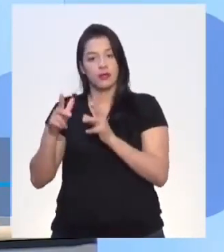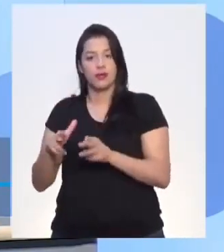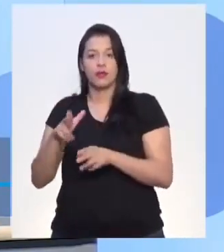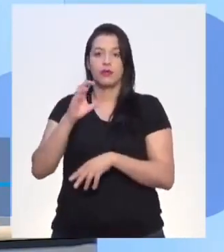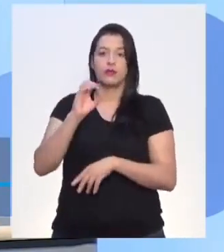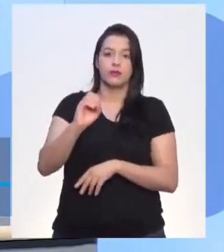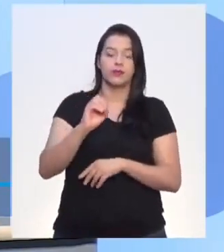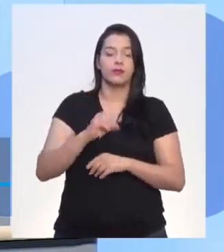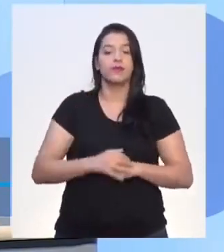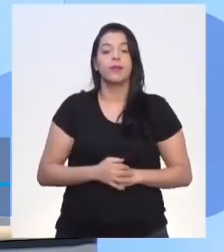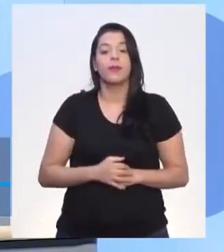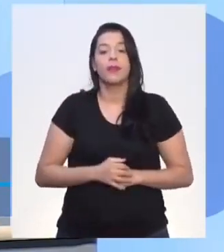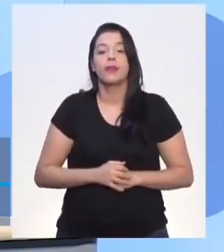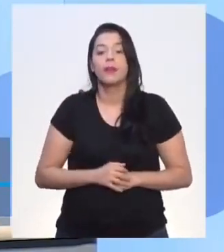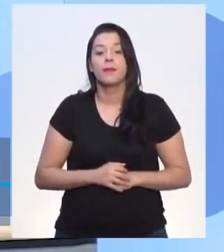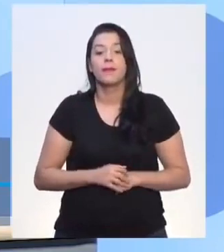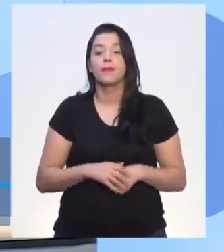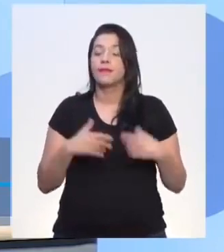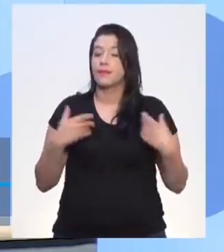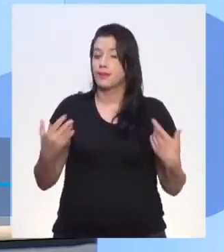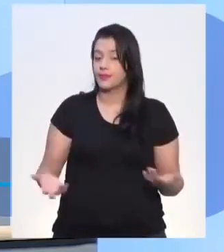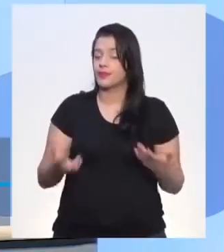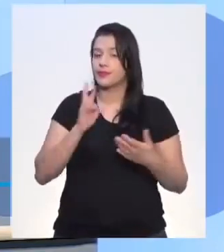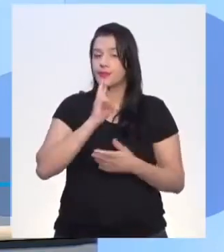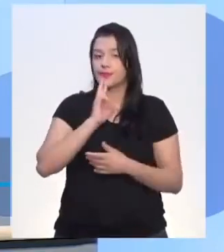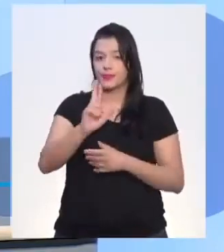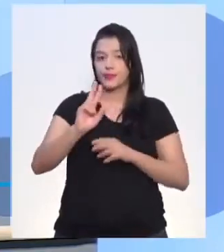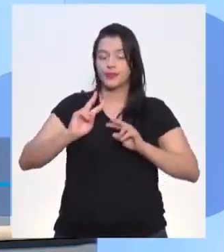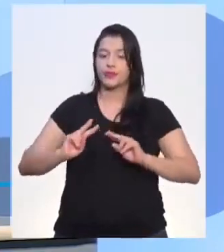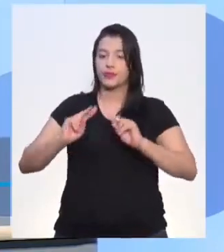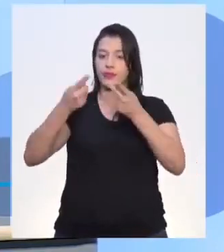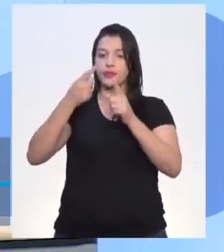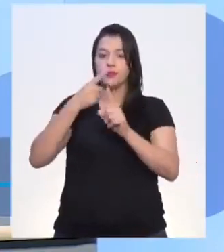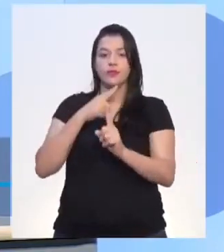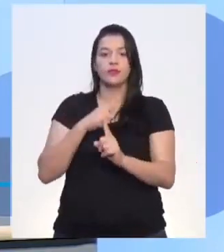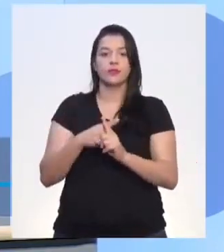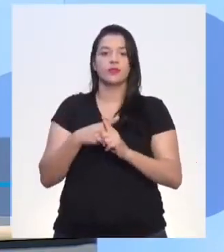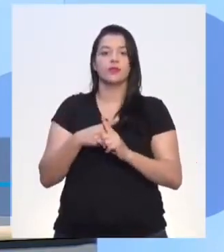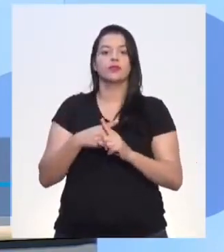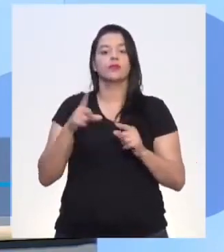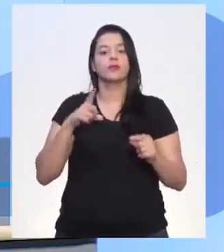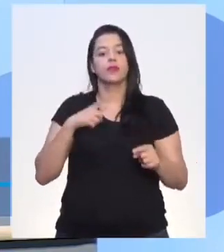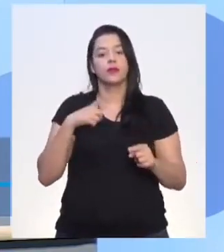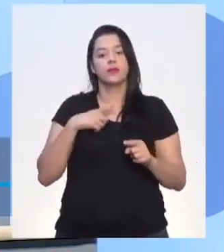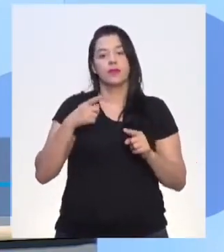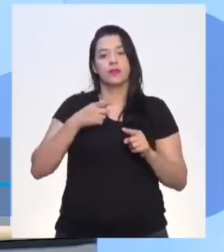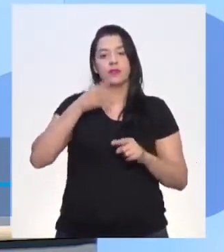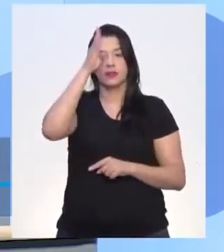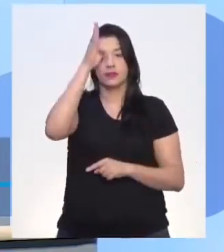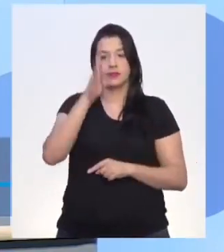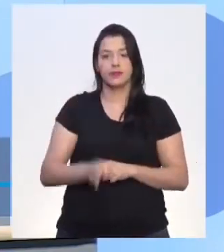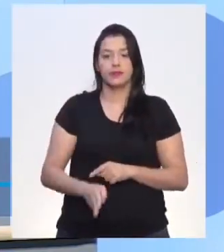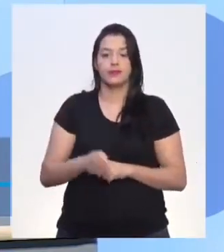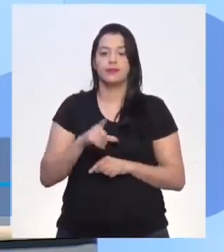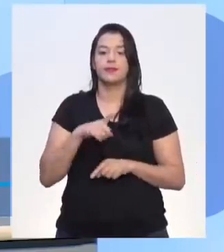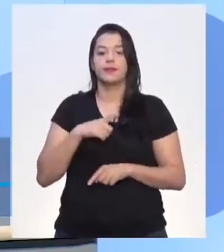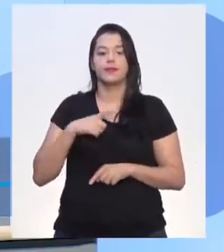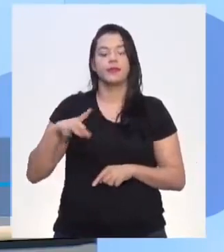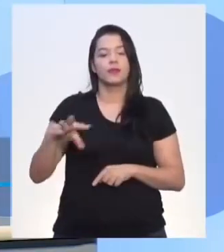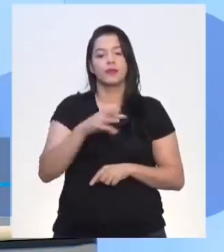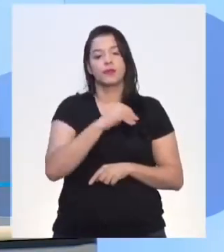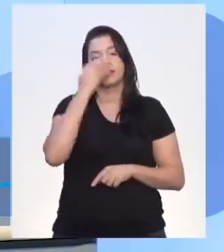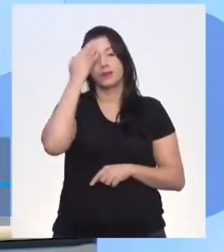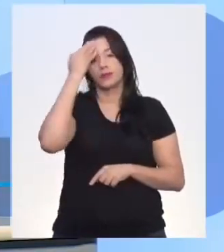professora Daniele, ela diz assim, os resultados múltiplos também se dão na vertical. Né? Valeu, obrigado a todos pela